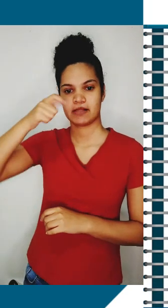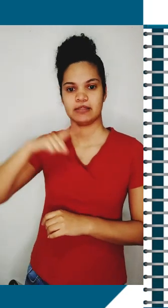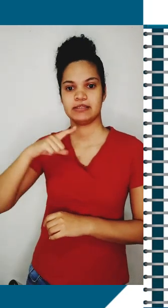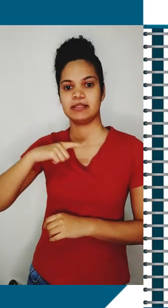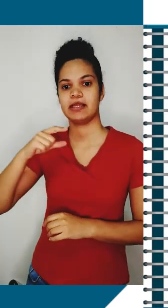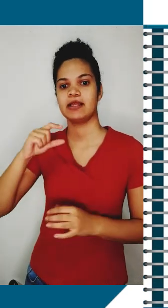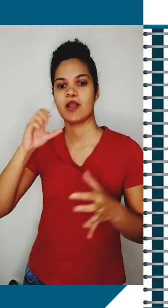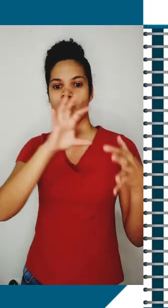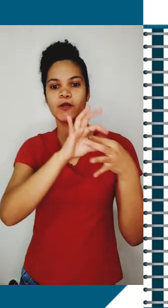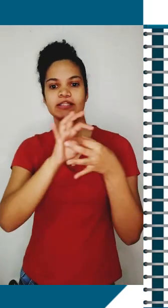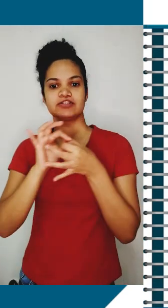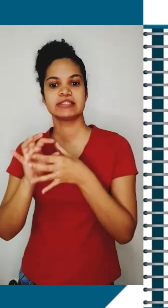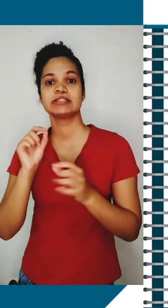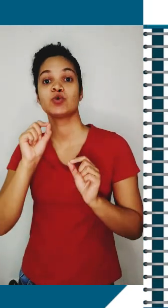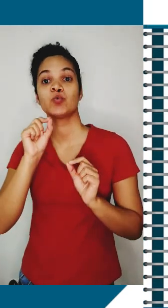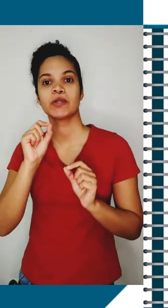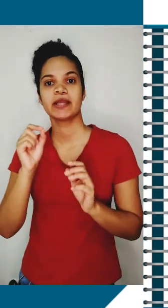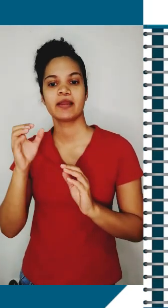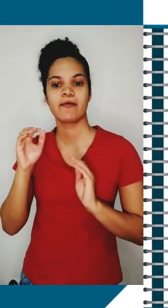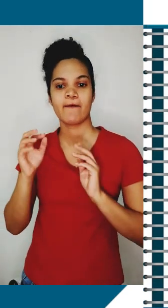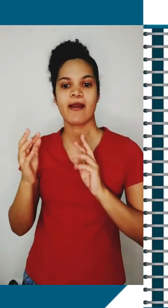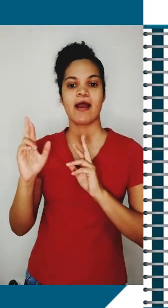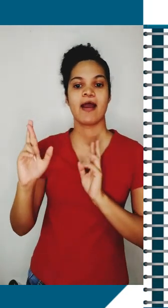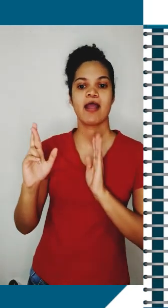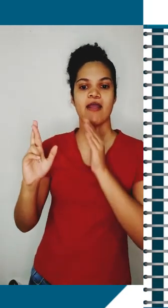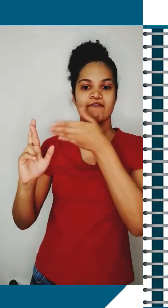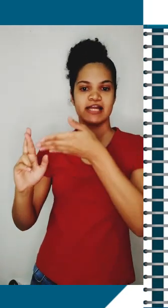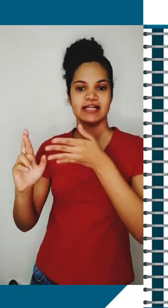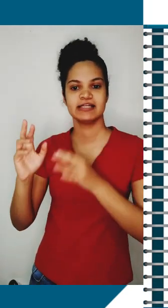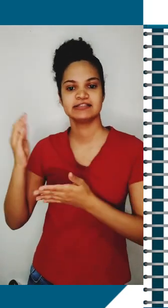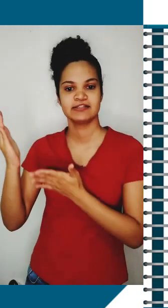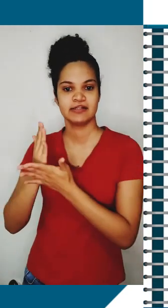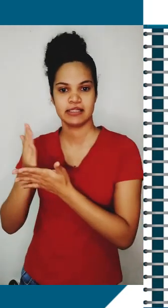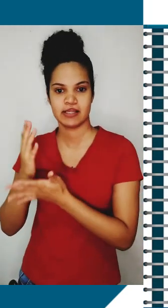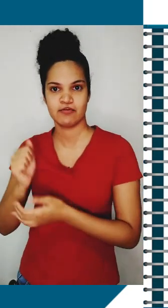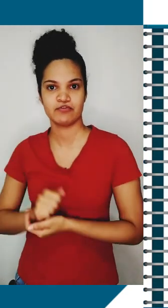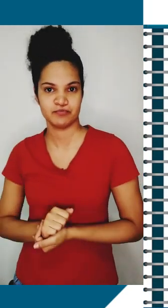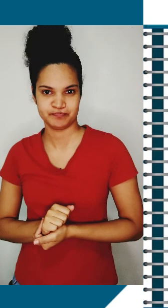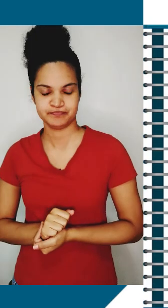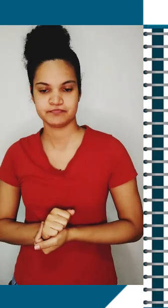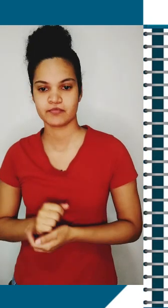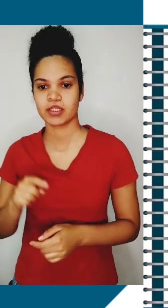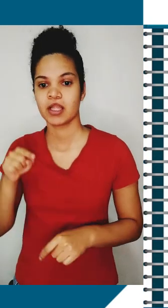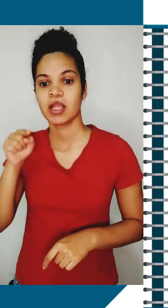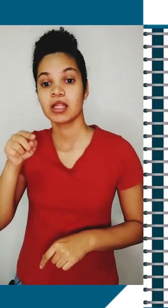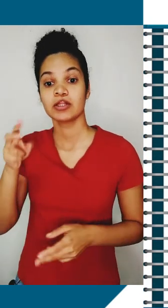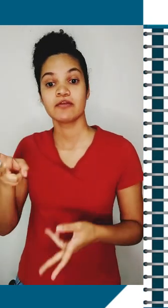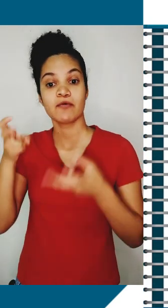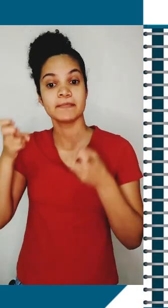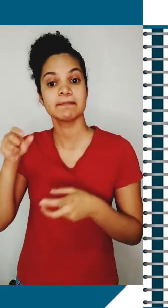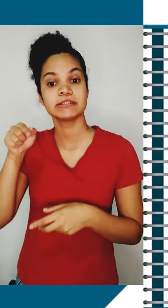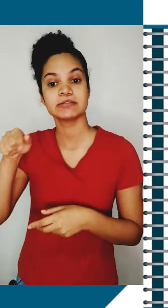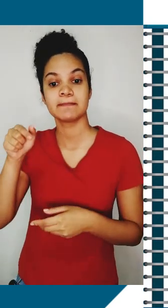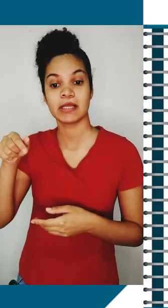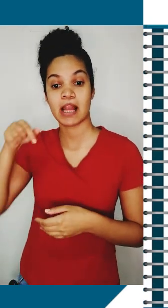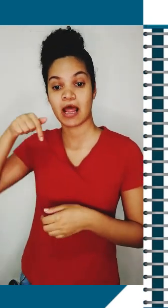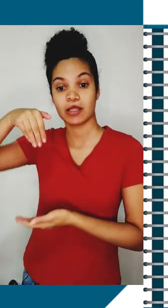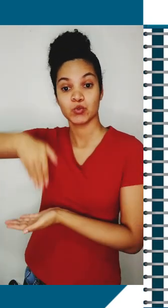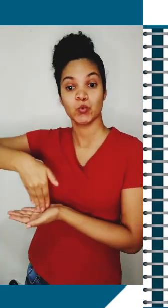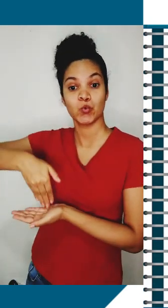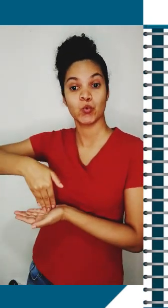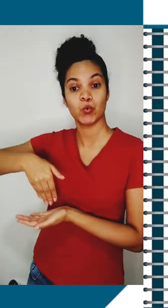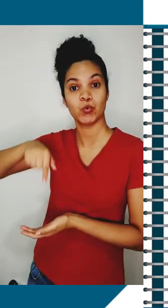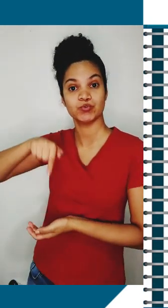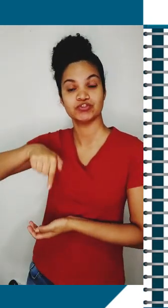na contextualização a referência ao romance O Seminarista, né, de Rubem Fonseca. E a gente vai ver que lá na